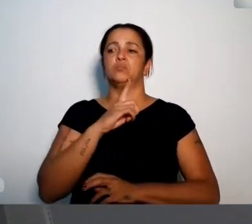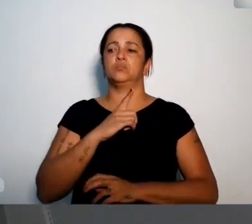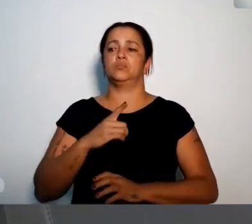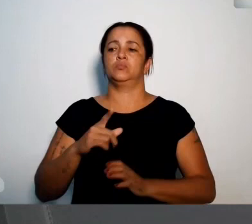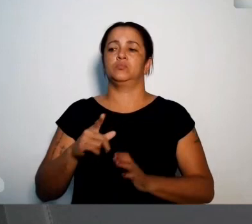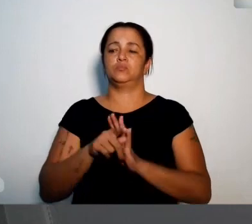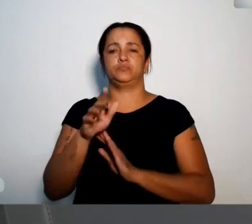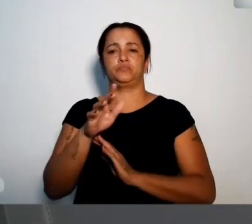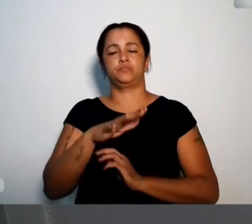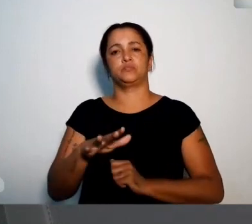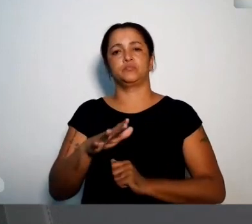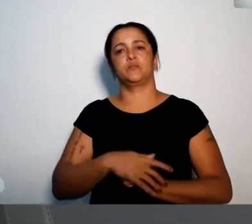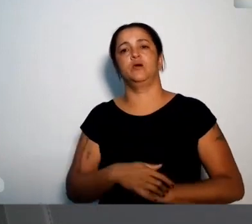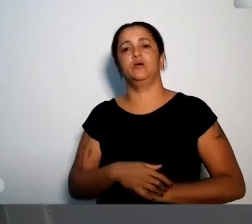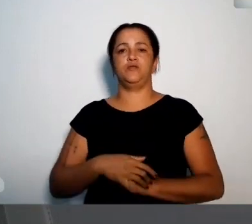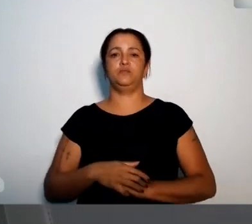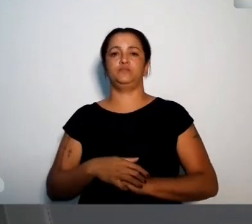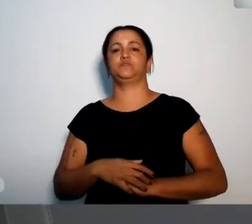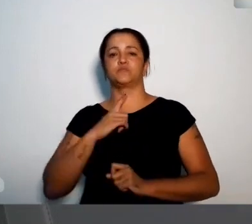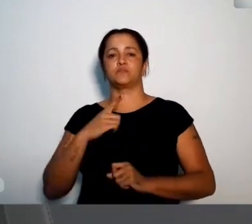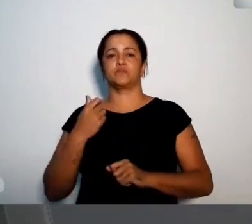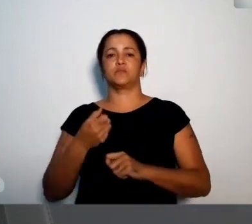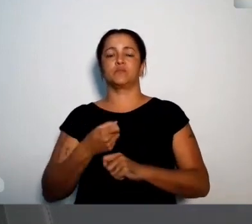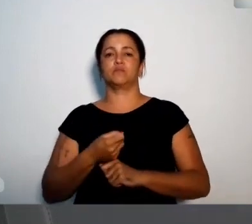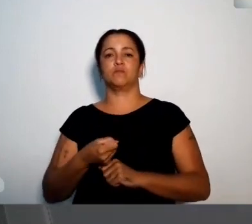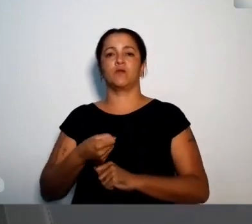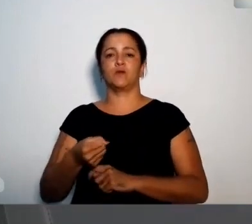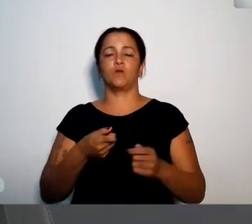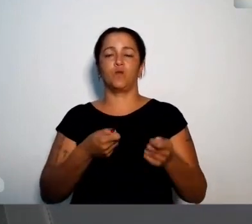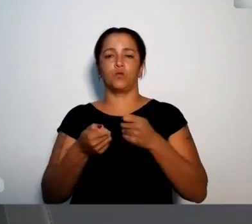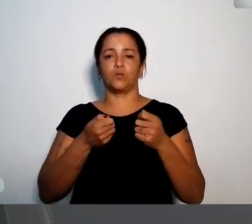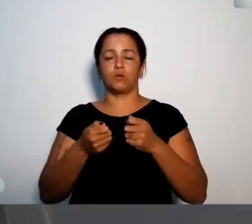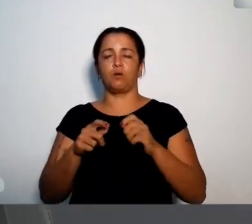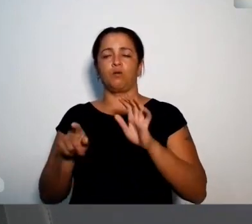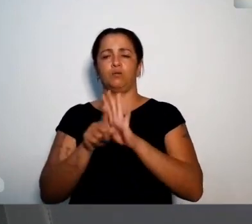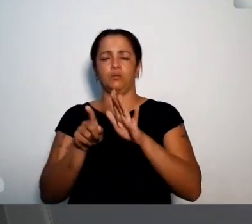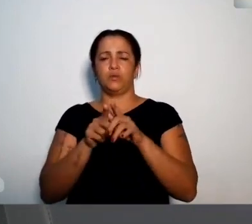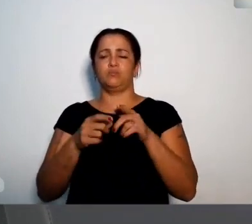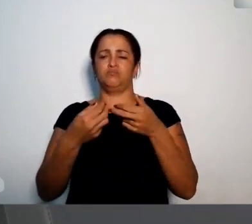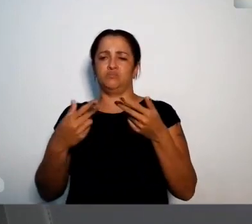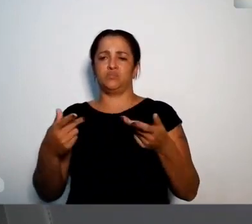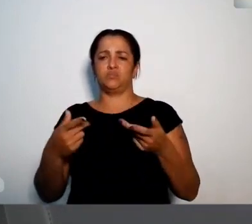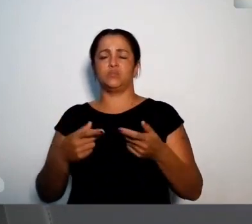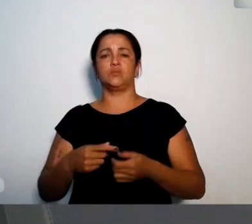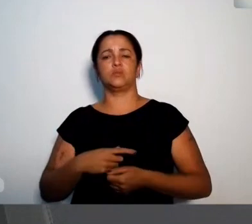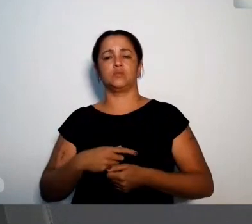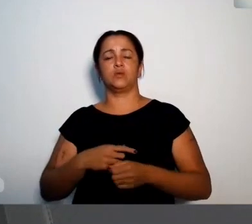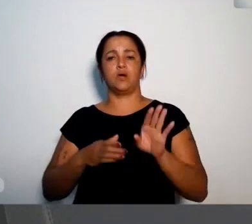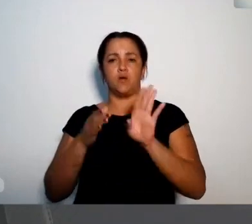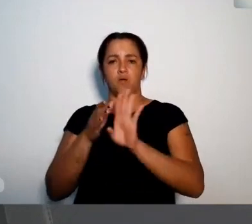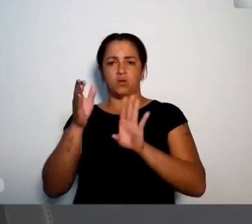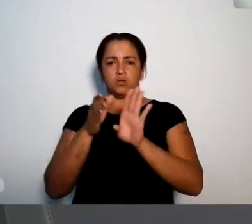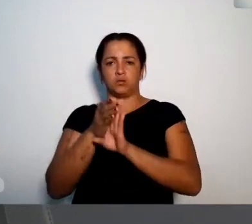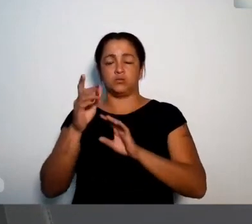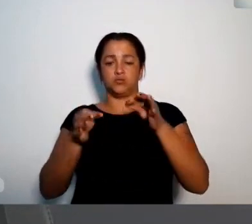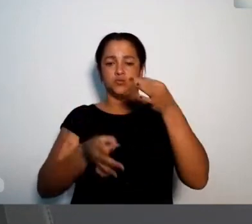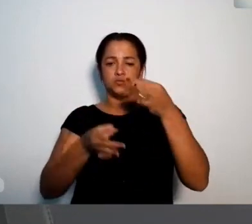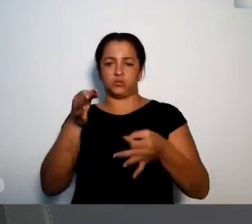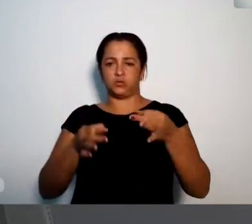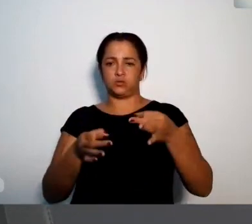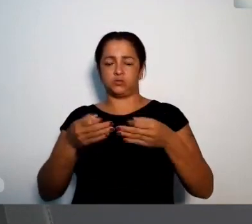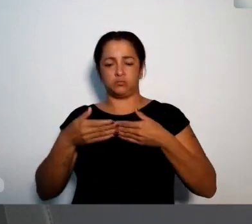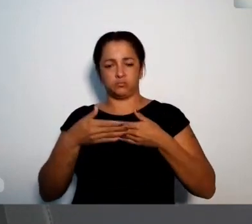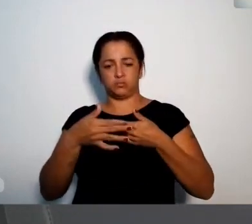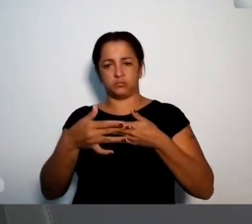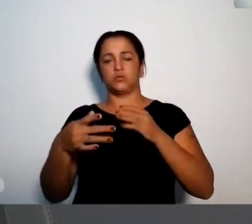atribuição de coordenar, controlar e delinear orientação jurídica a ser seguida pelo